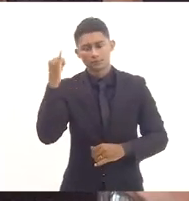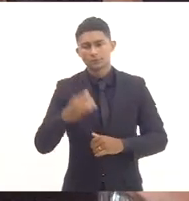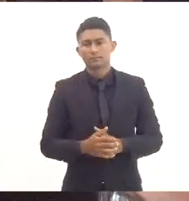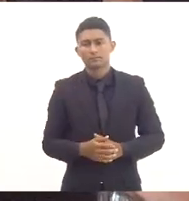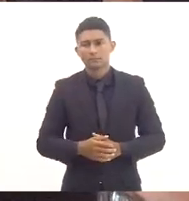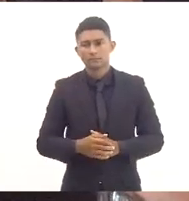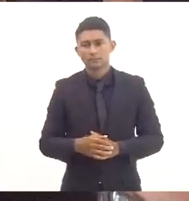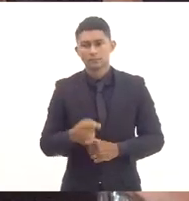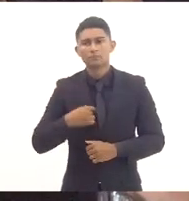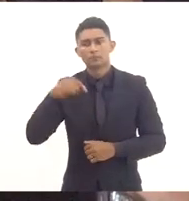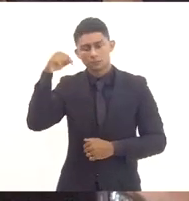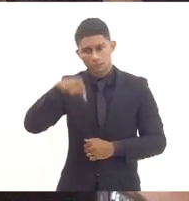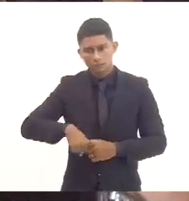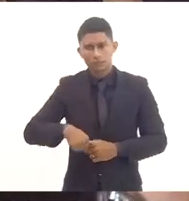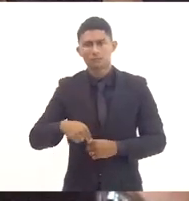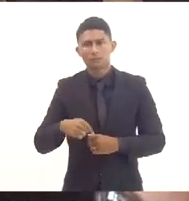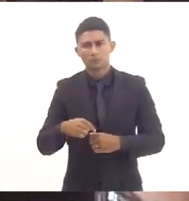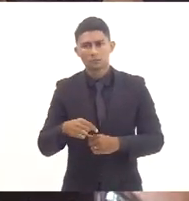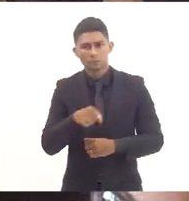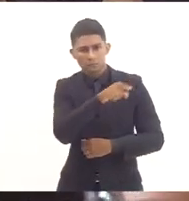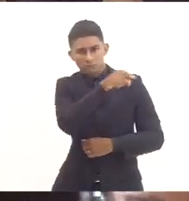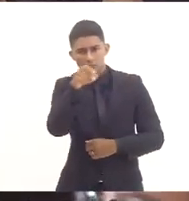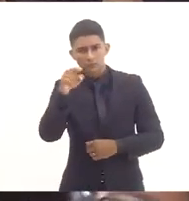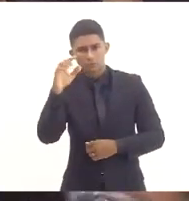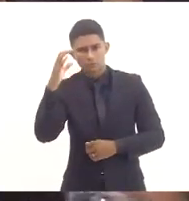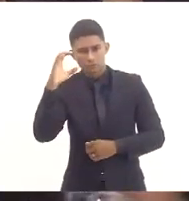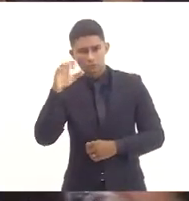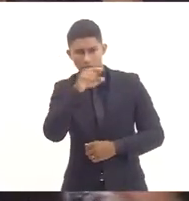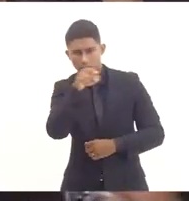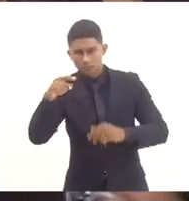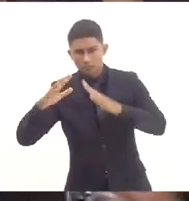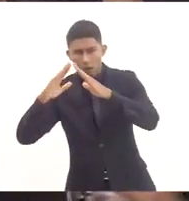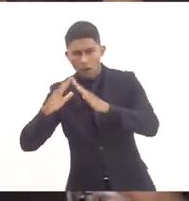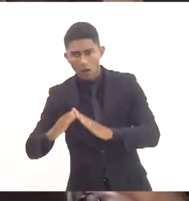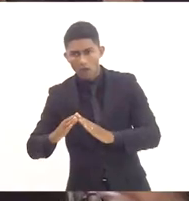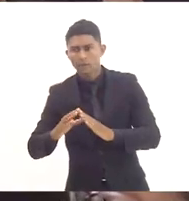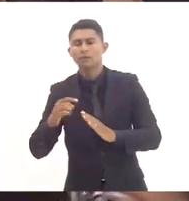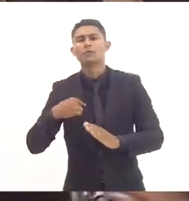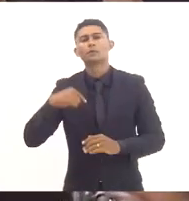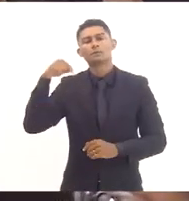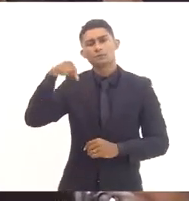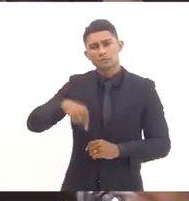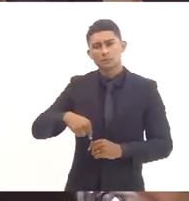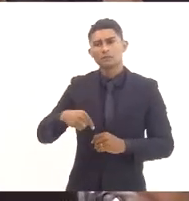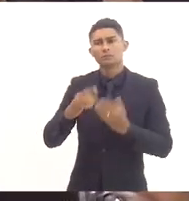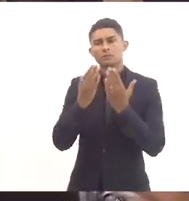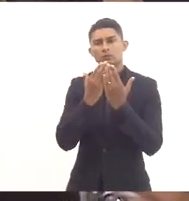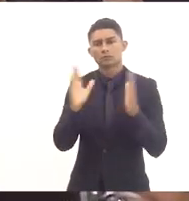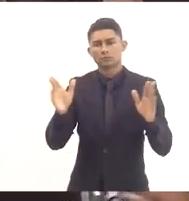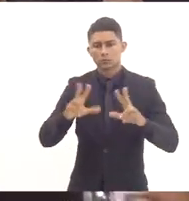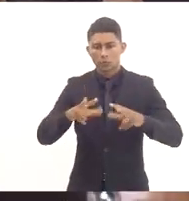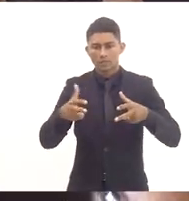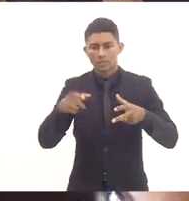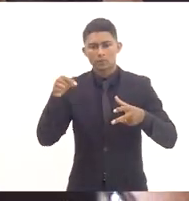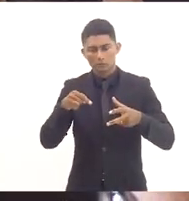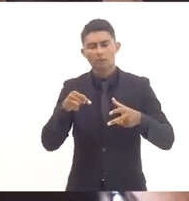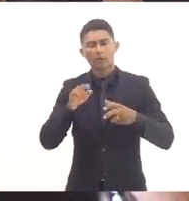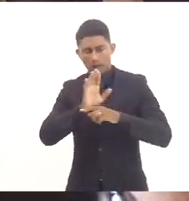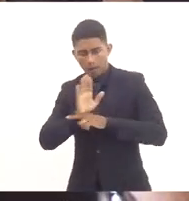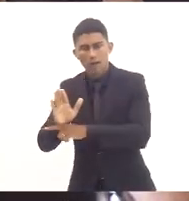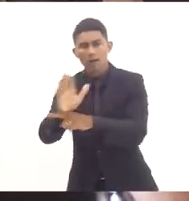deixo eu fico à disposição não sei se tem alguém aqui de Niterói tá então eu deixo à disposição a comissão